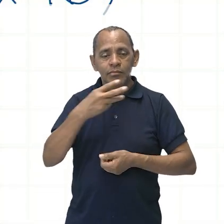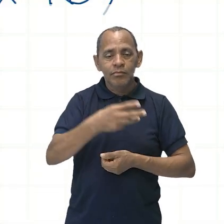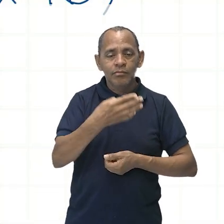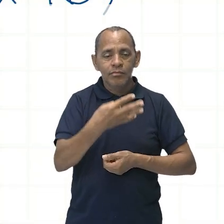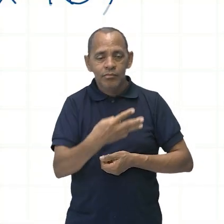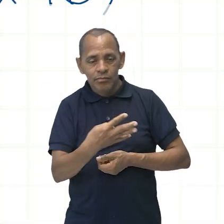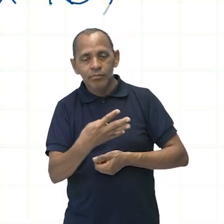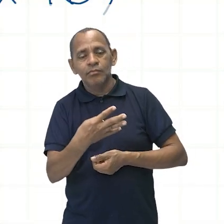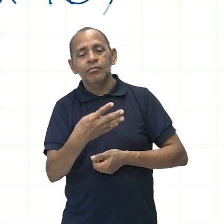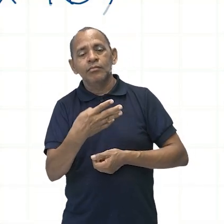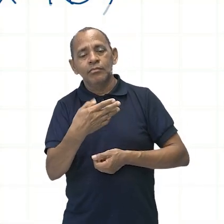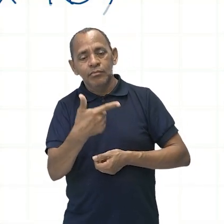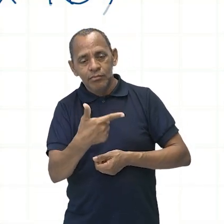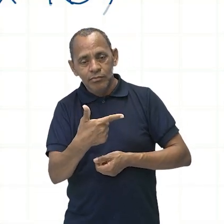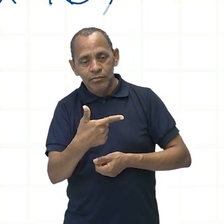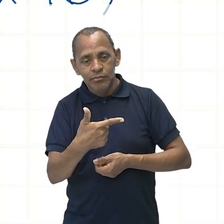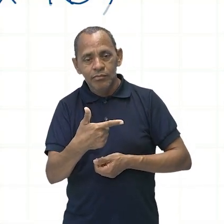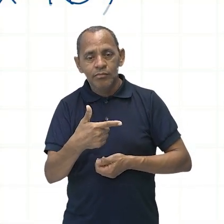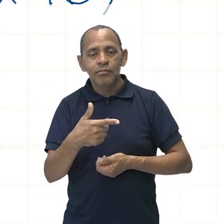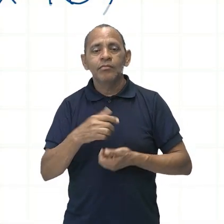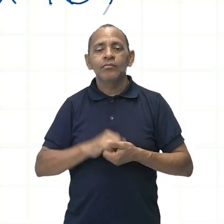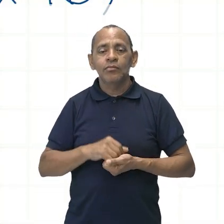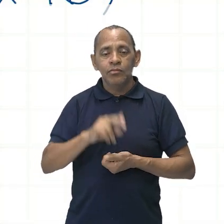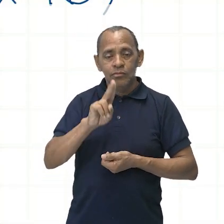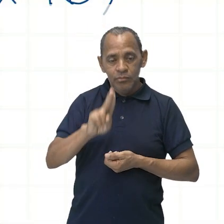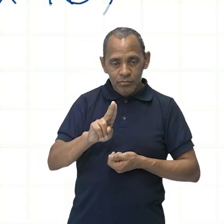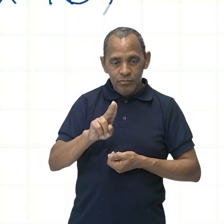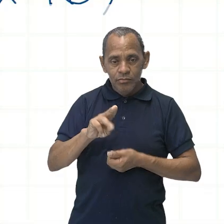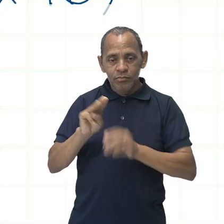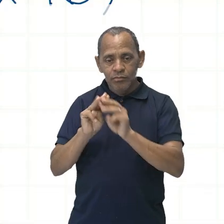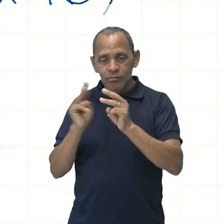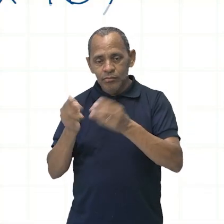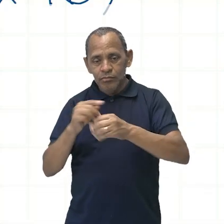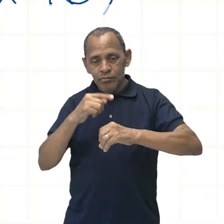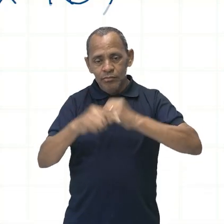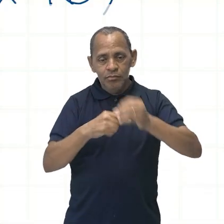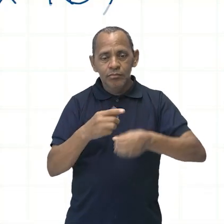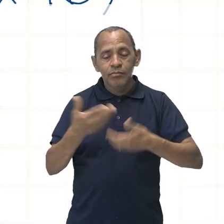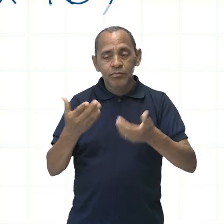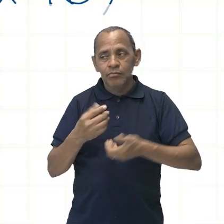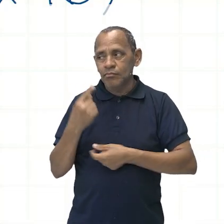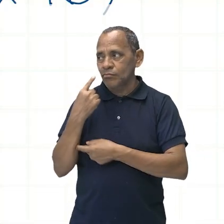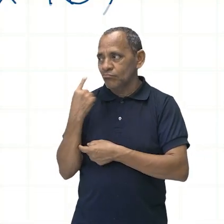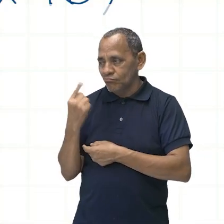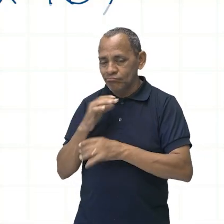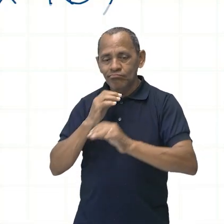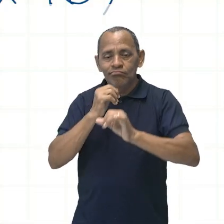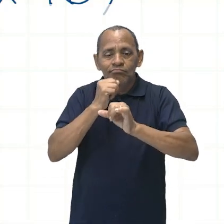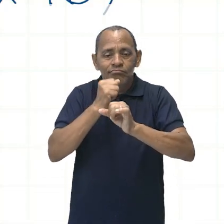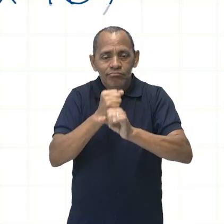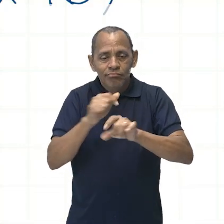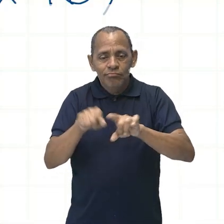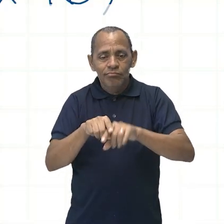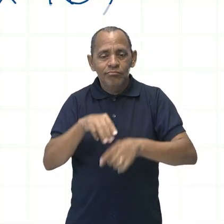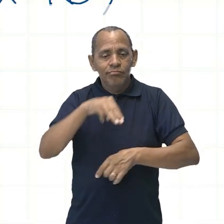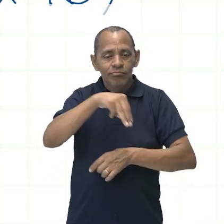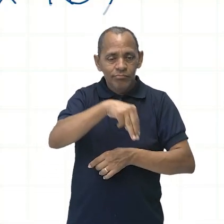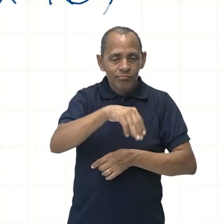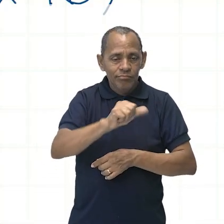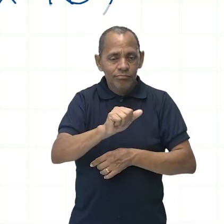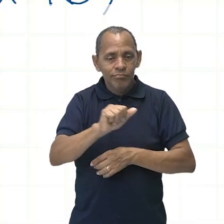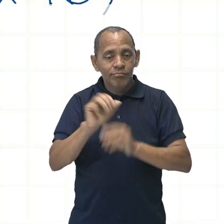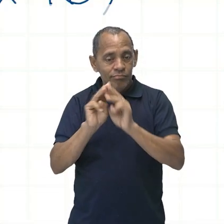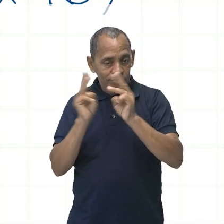342 unidades de massa atômica. Então, é assim que nós calculamos a massa molar de uma